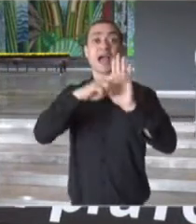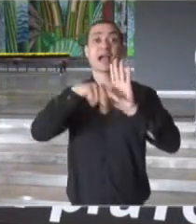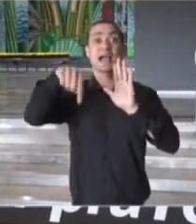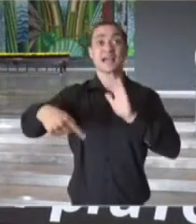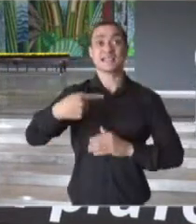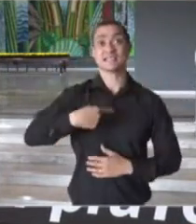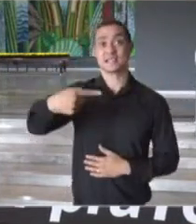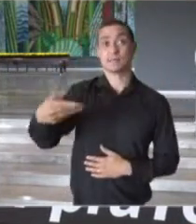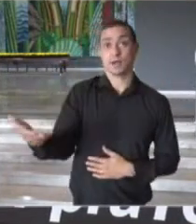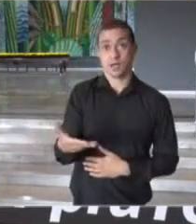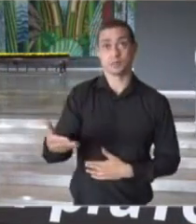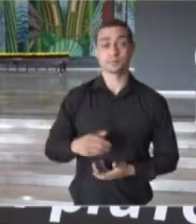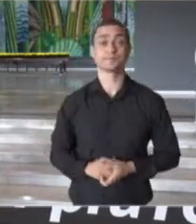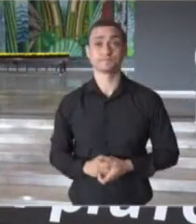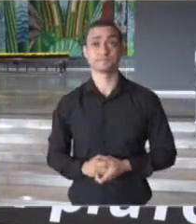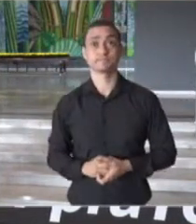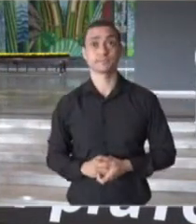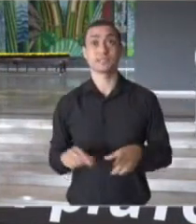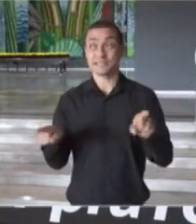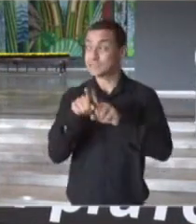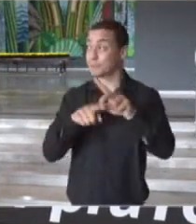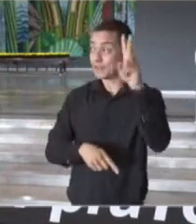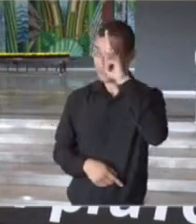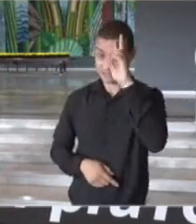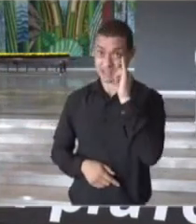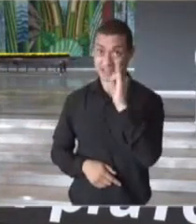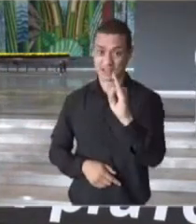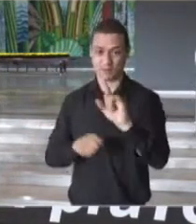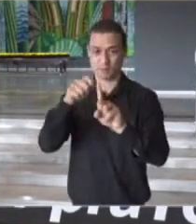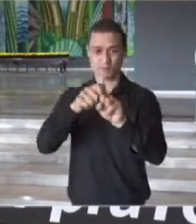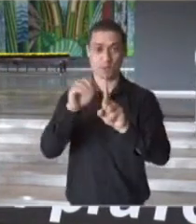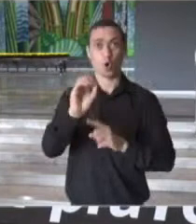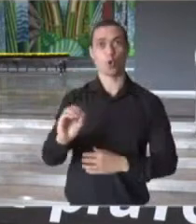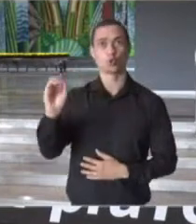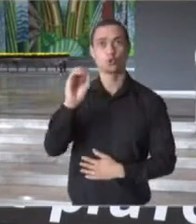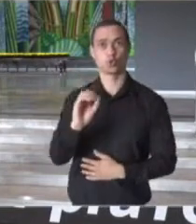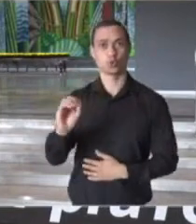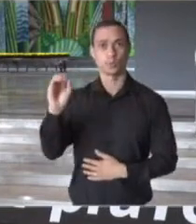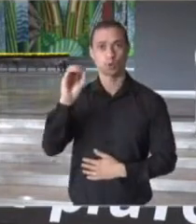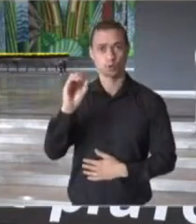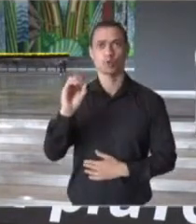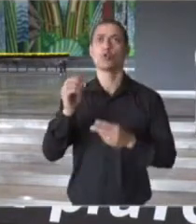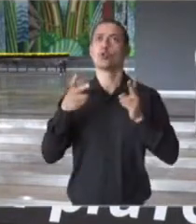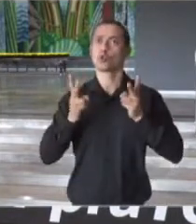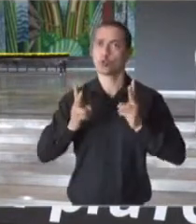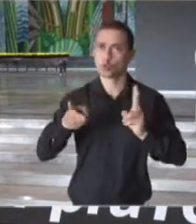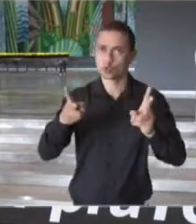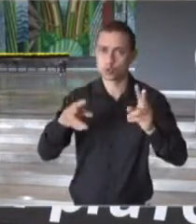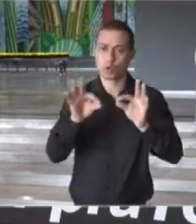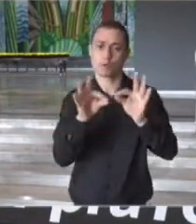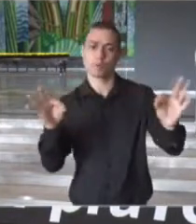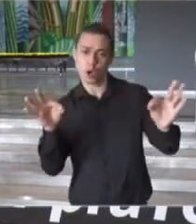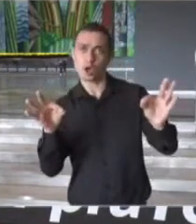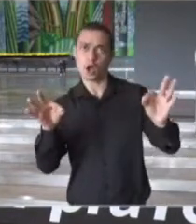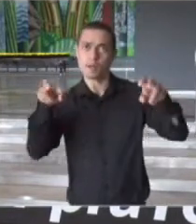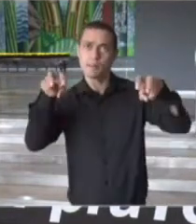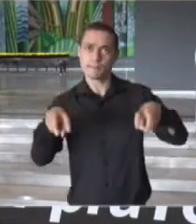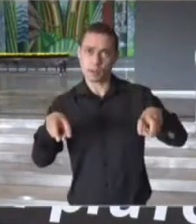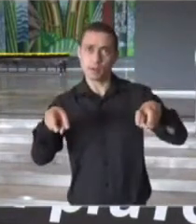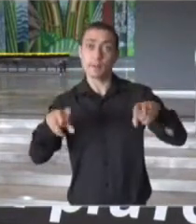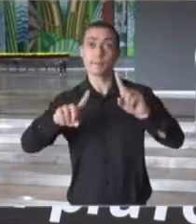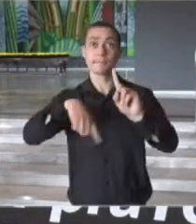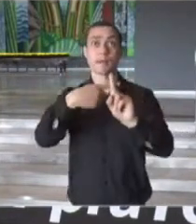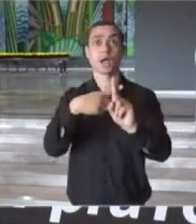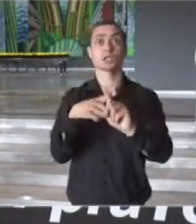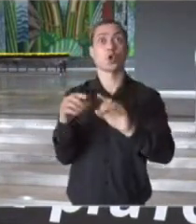semana. E, obviamente, lembrando, em outubro, né, mantido o distanciamento com a organização da bolha. Então,